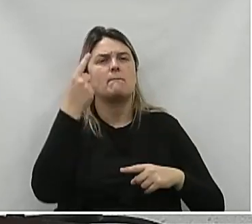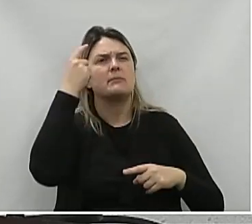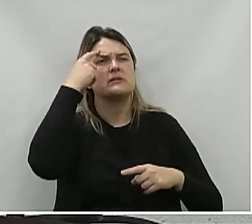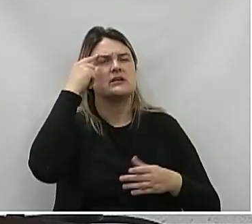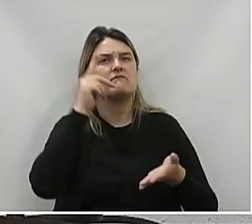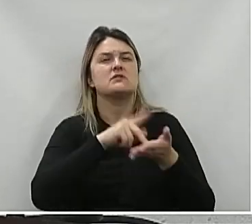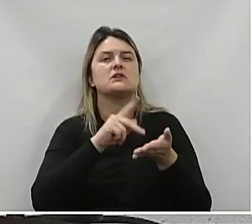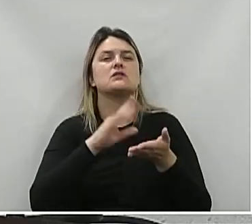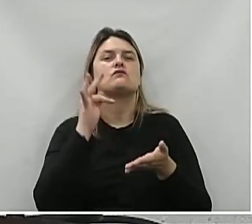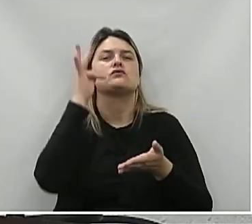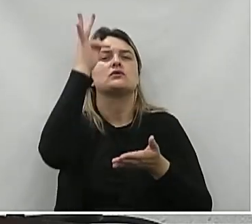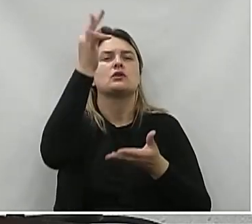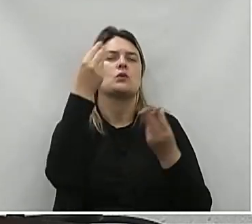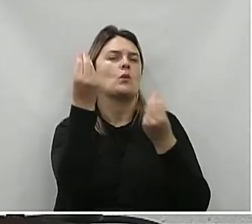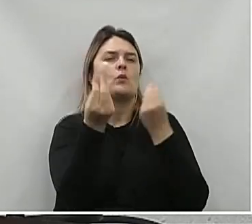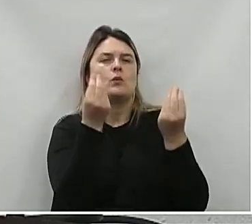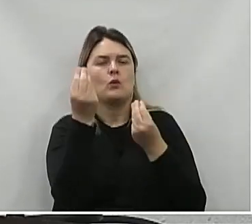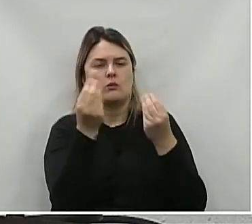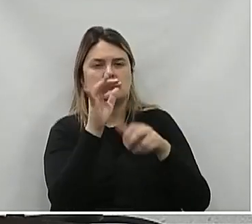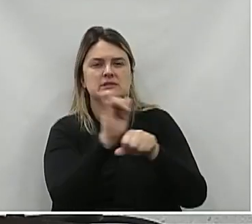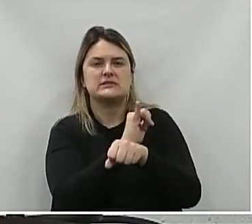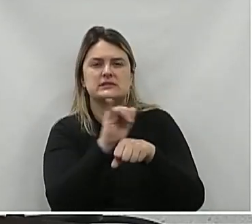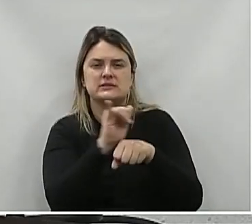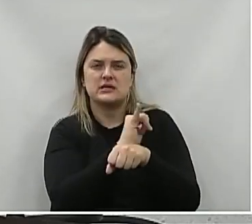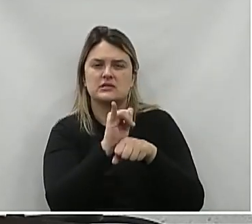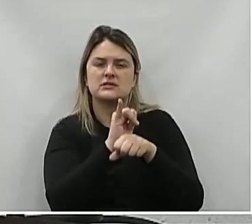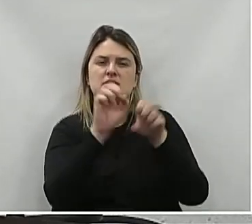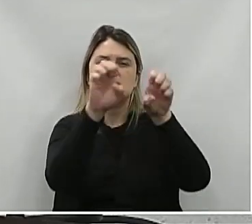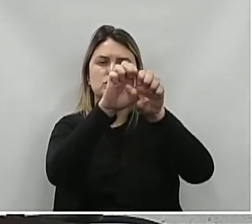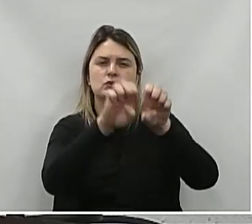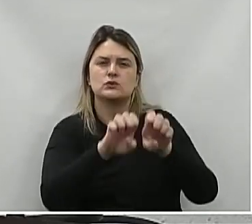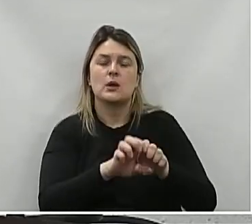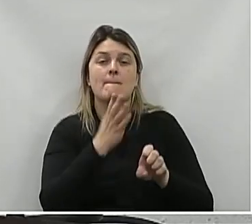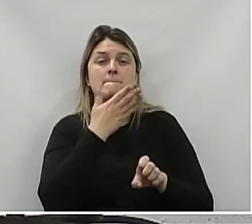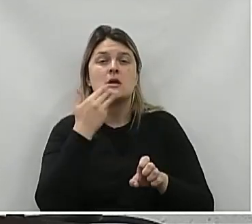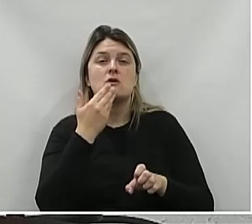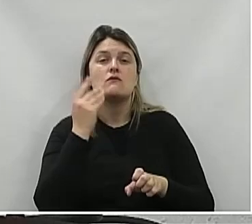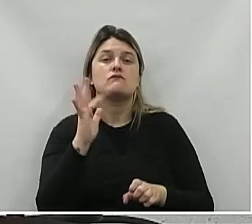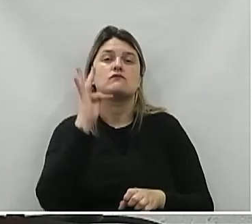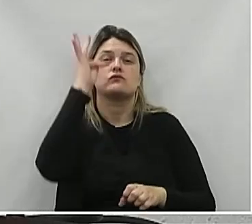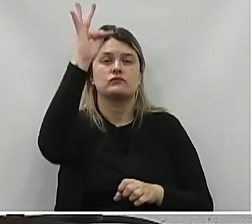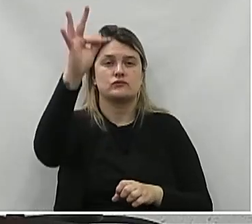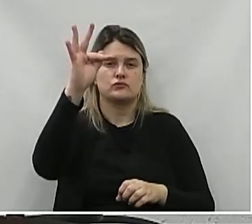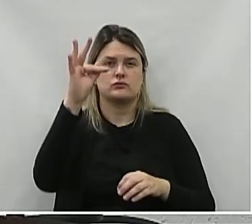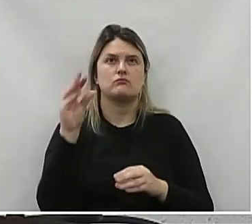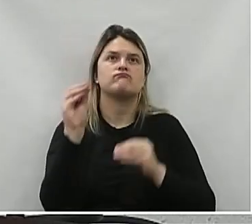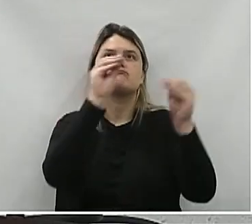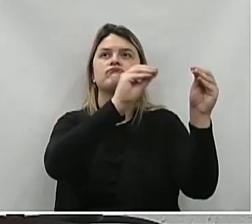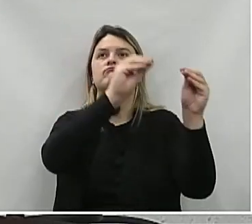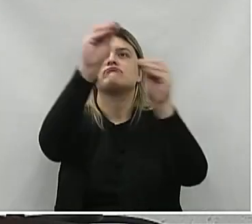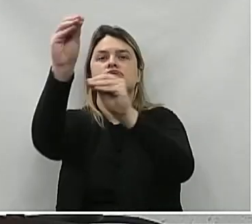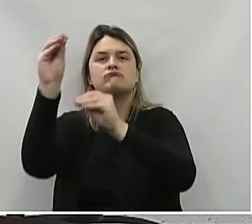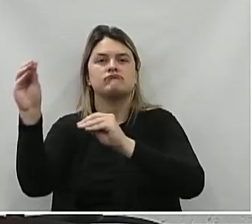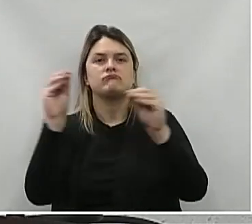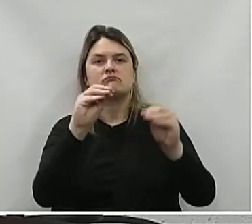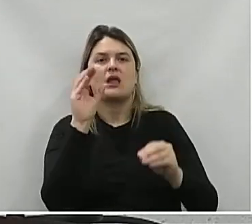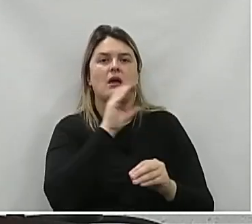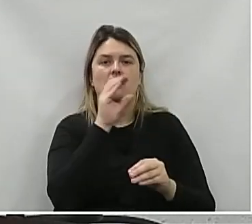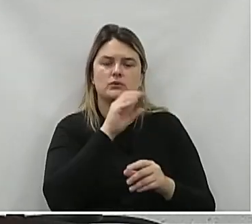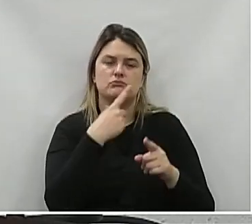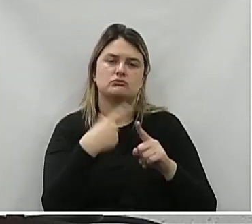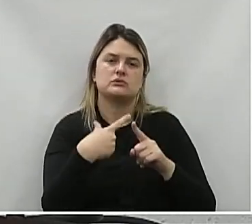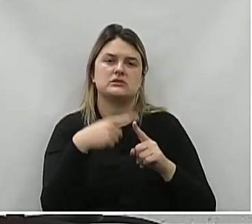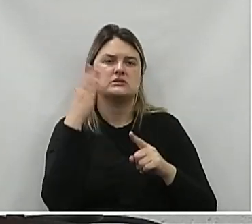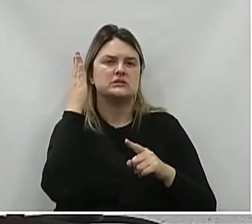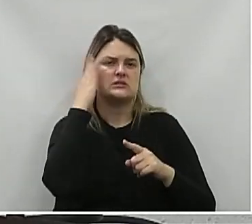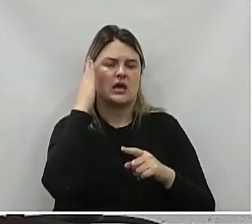numa condição de cartilha, de ter uma estruturação de deslocamento mais ágil, porque a gente sabe